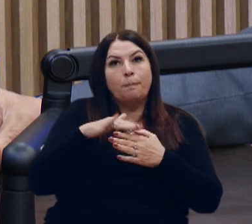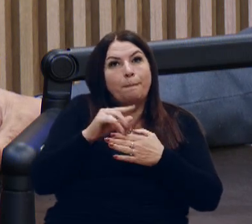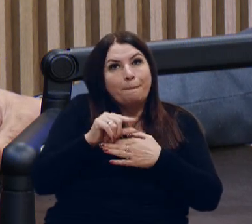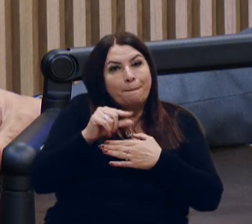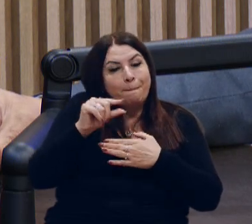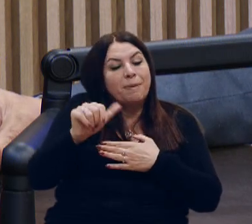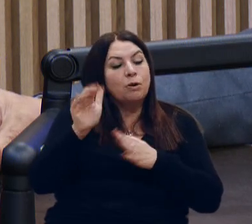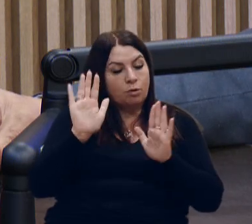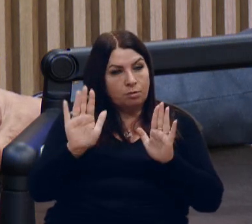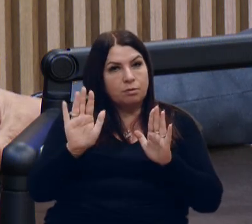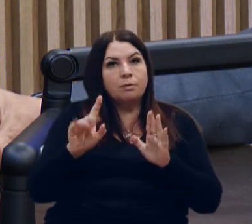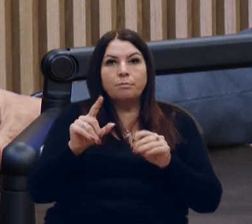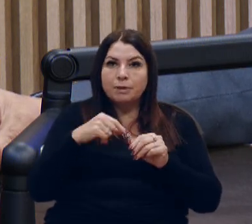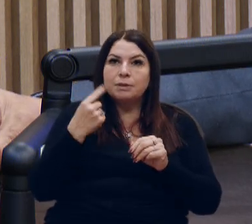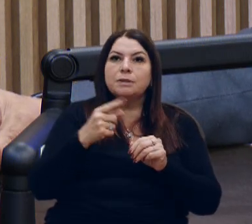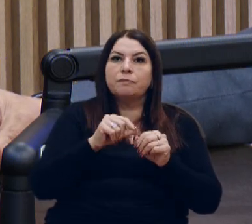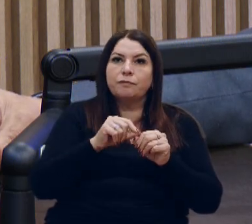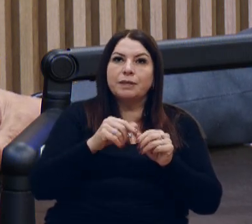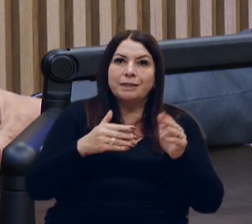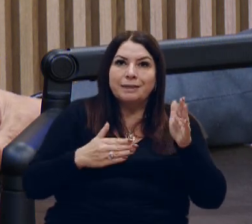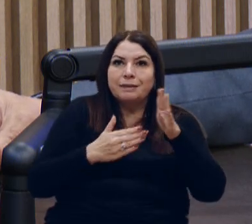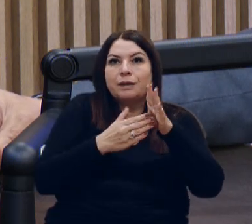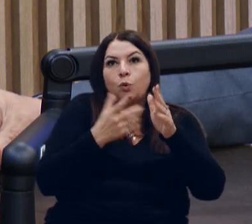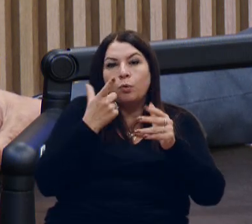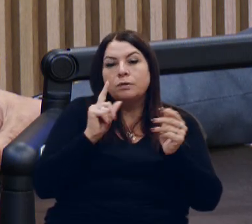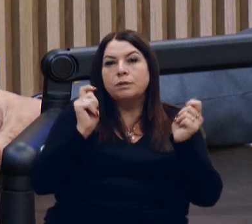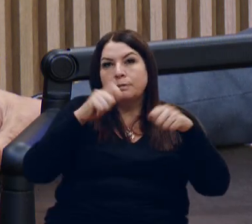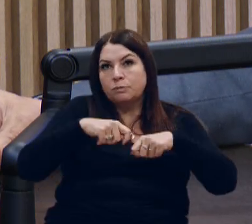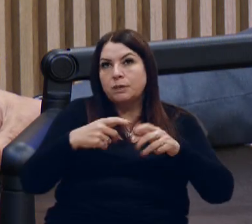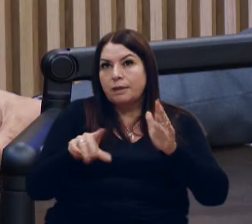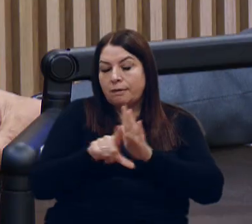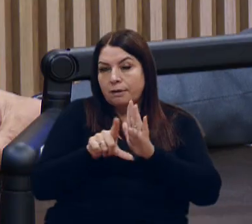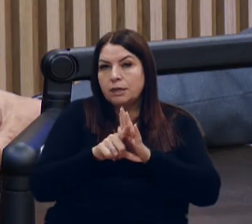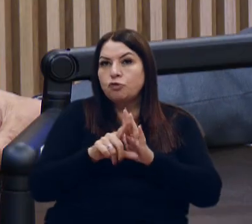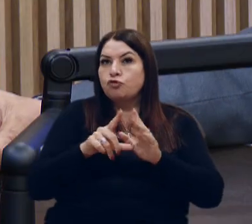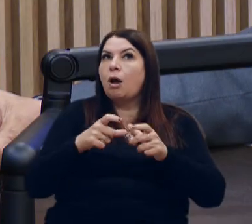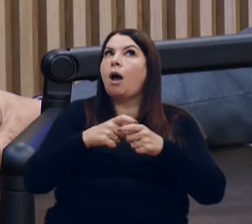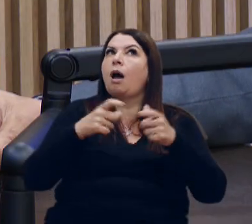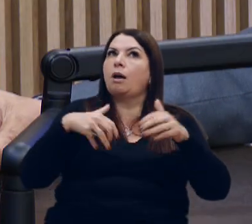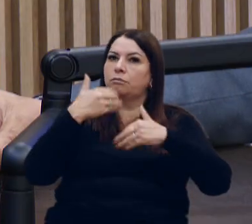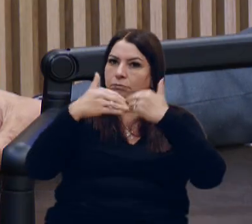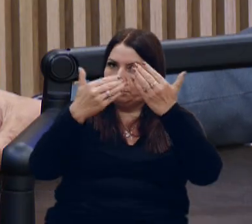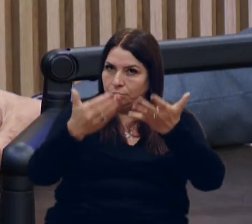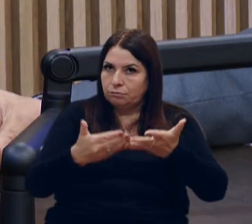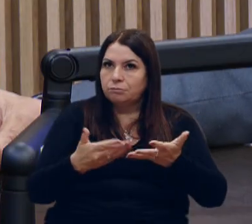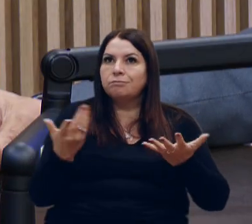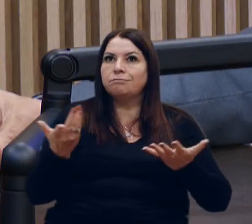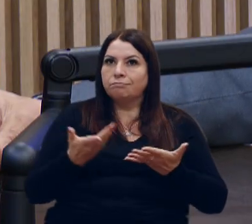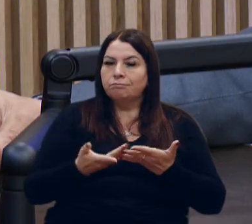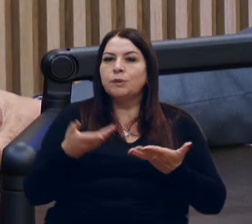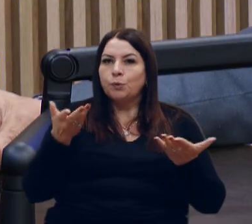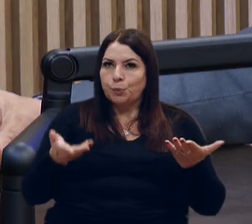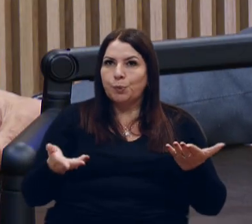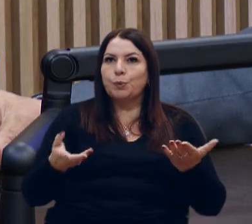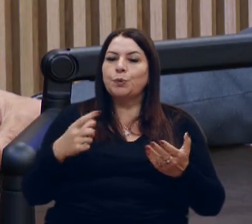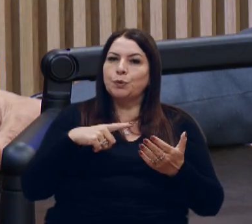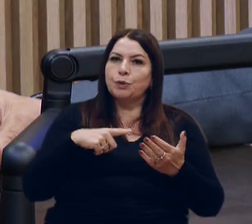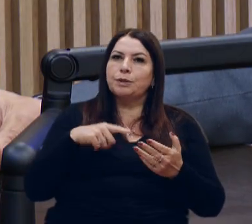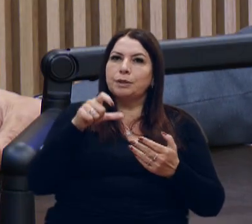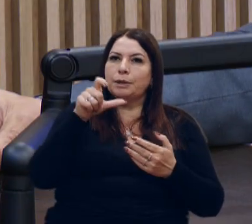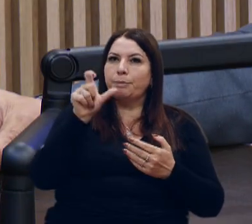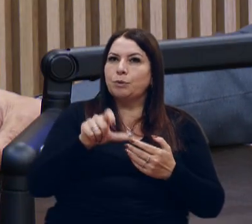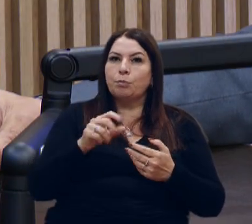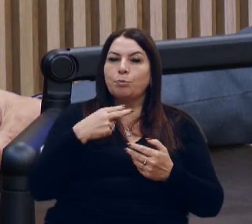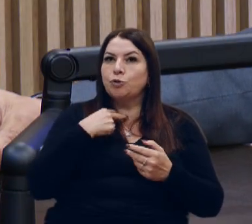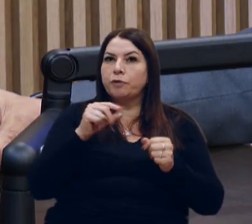pouco melhor, mas a gente foi até onde era permitido, né? Já foi um grande avanço. Hoje a pessoa que antes não